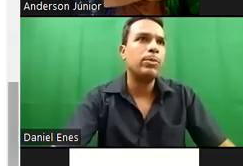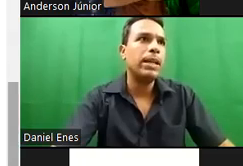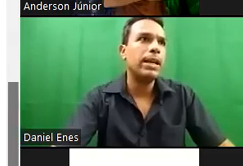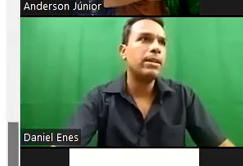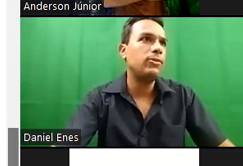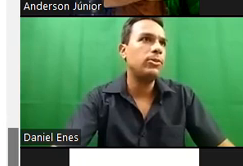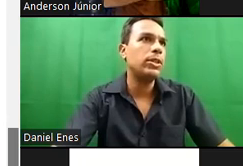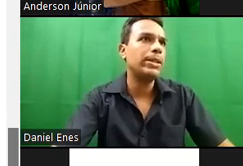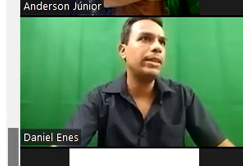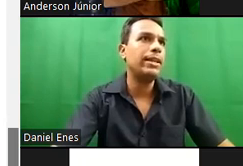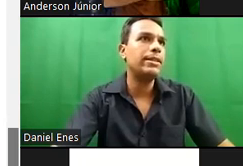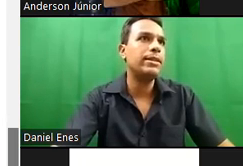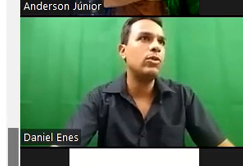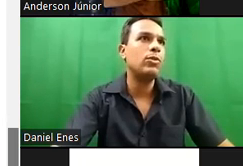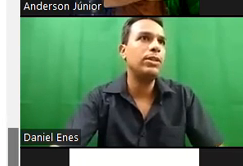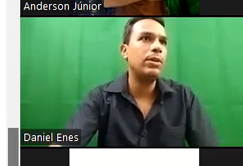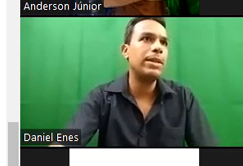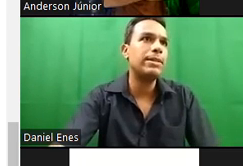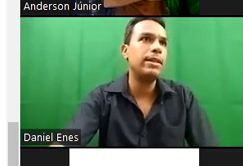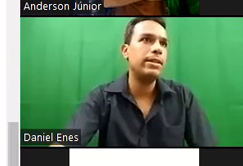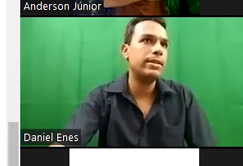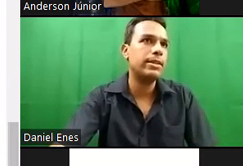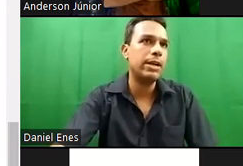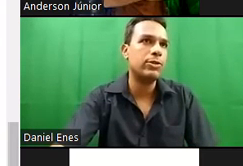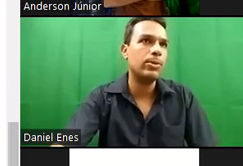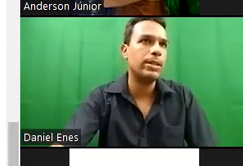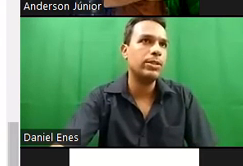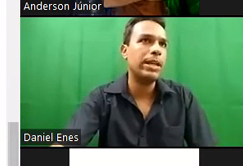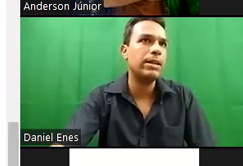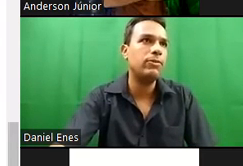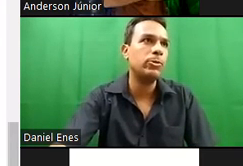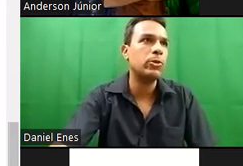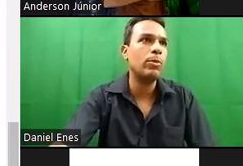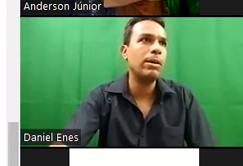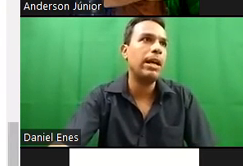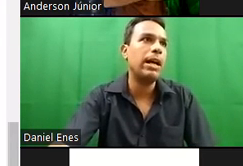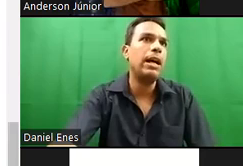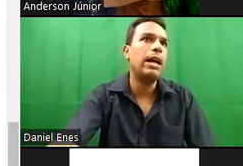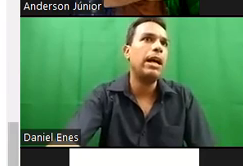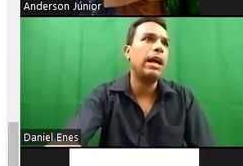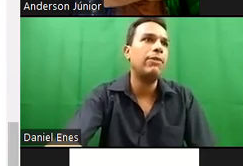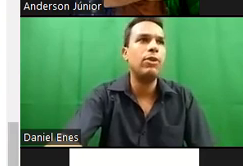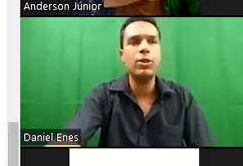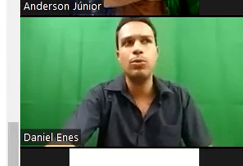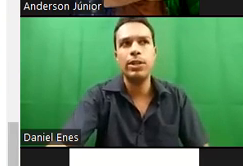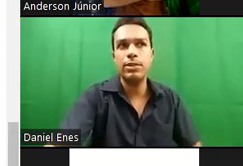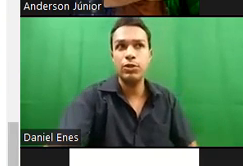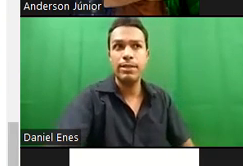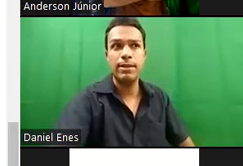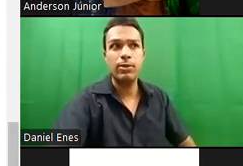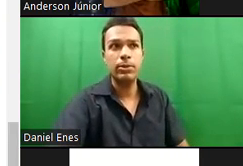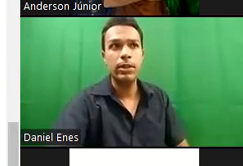no parágrafo único, entende-se como língua brasileira de sinais. Estou aqui no parágrafo único, como a forma de